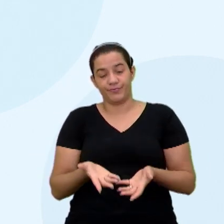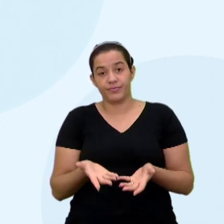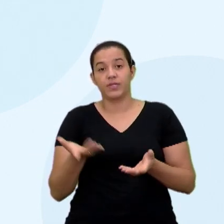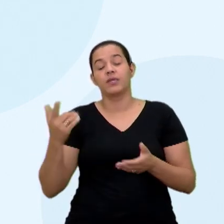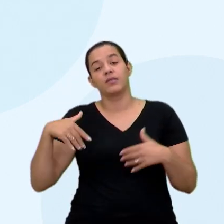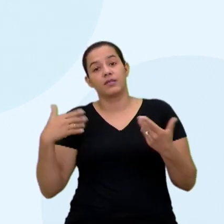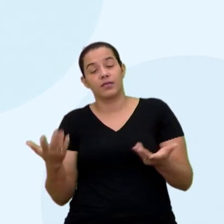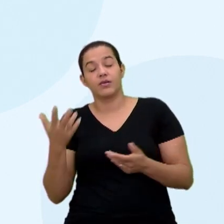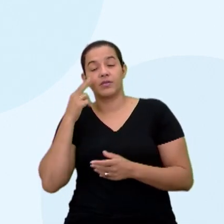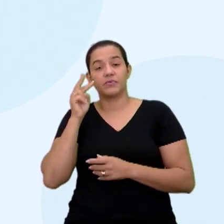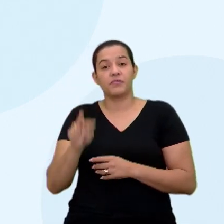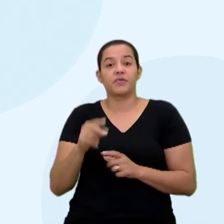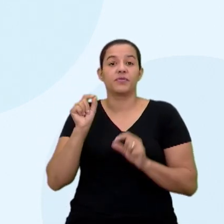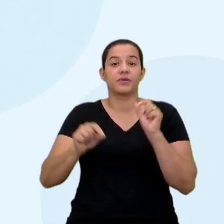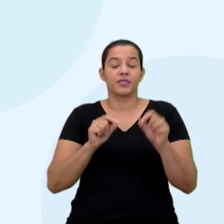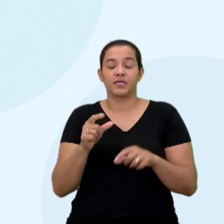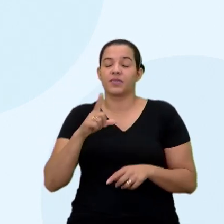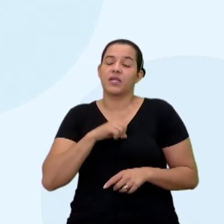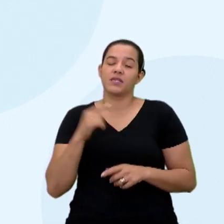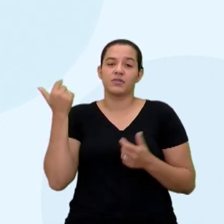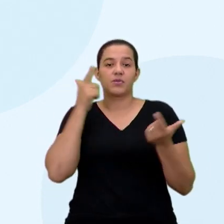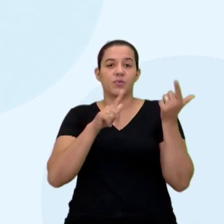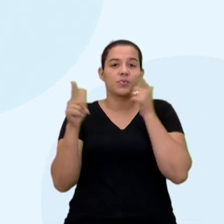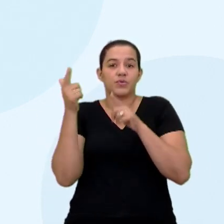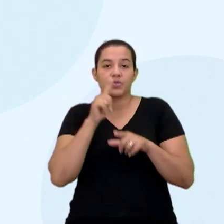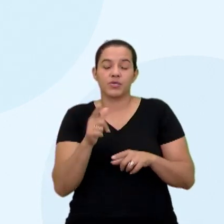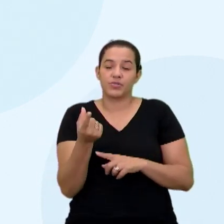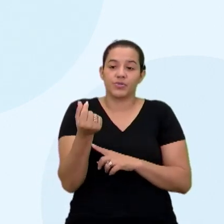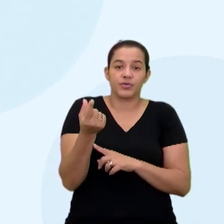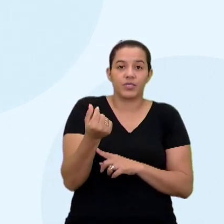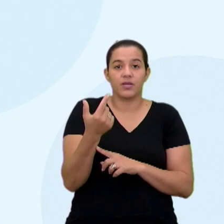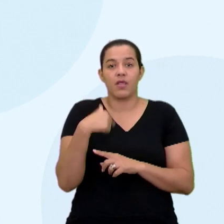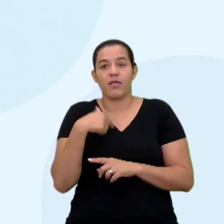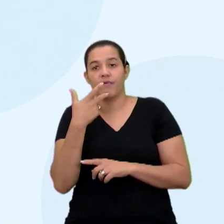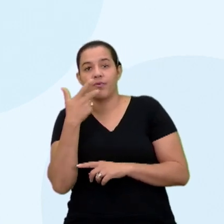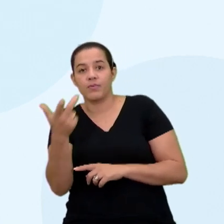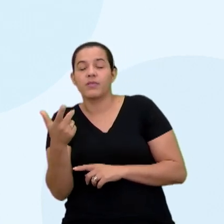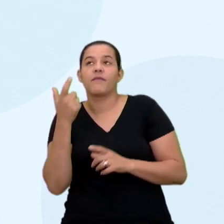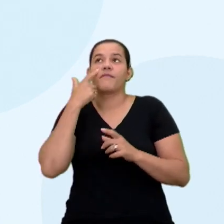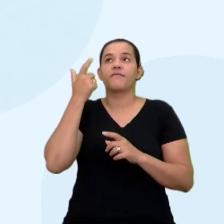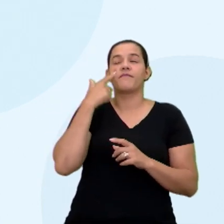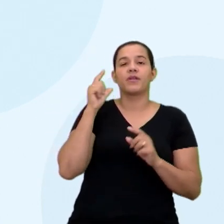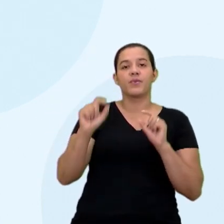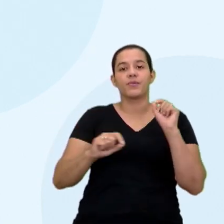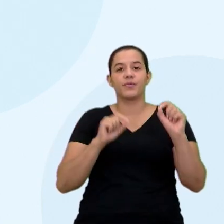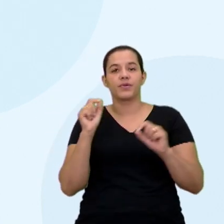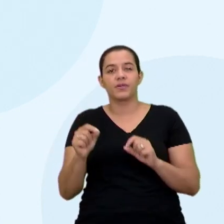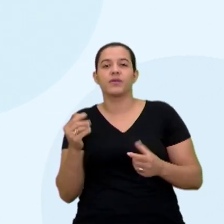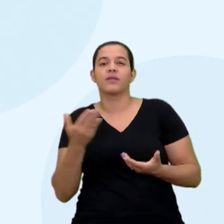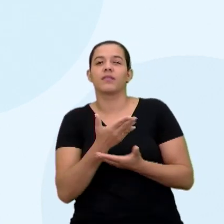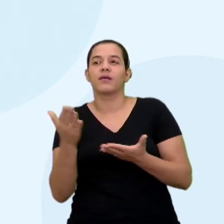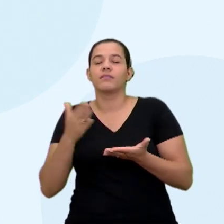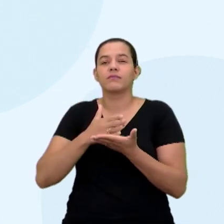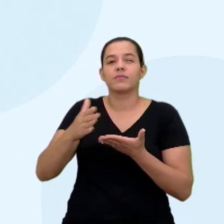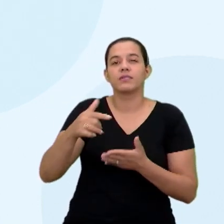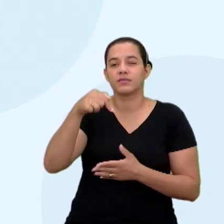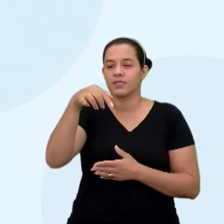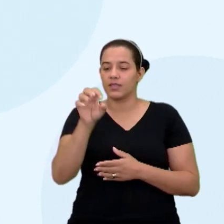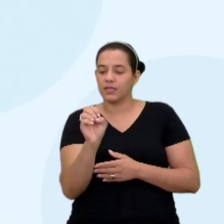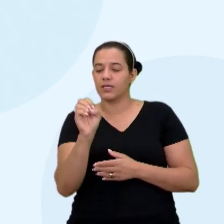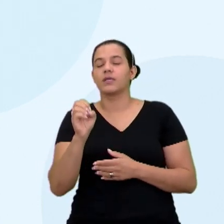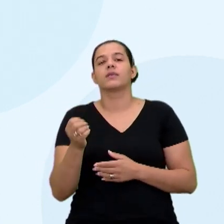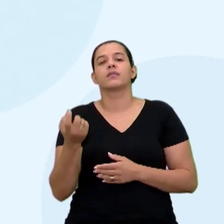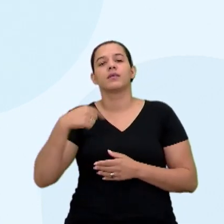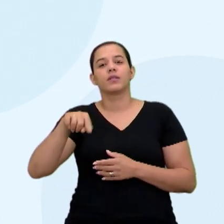vão ver que esse jogo está dando dinheiro. E eles vão começar a falar, vamos ver, por enquanto, no começo dos anos 70 eles falam, vamos